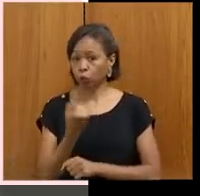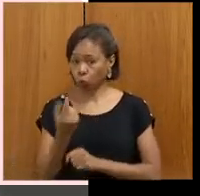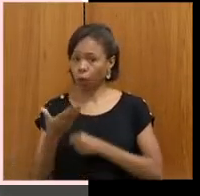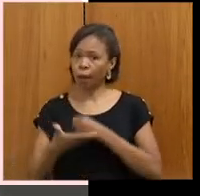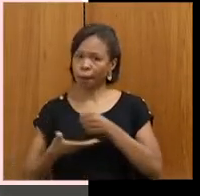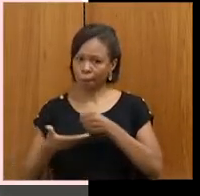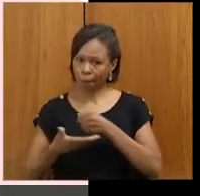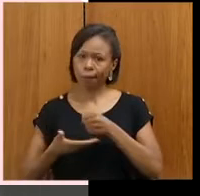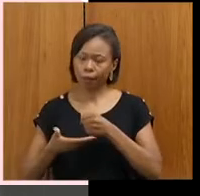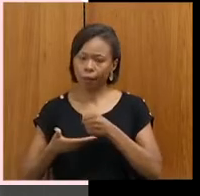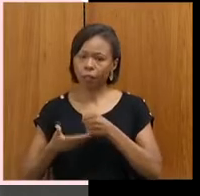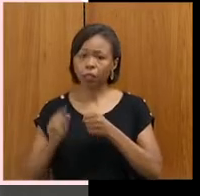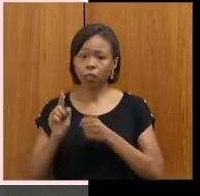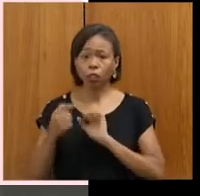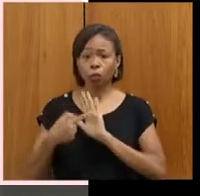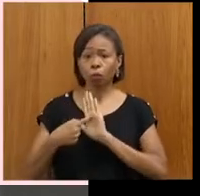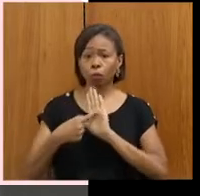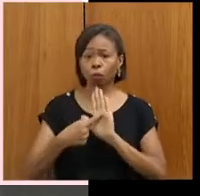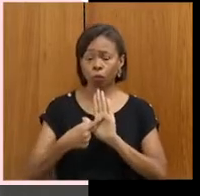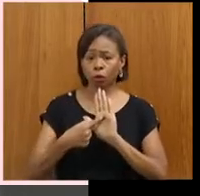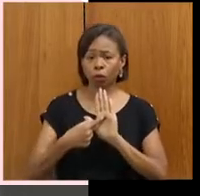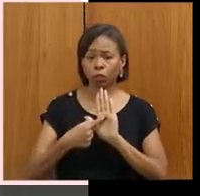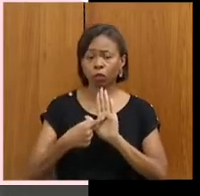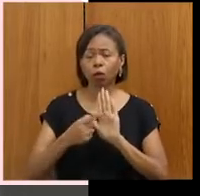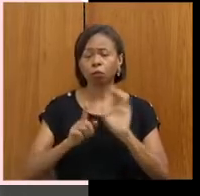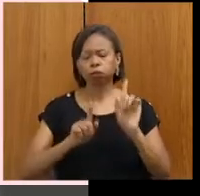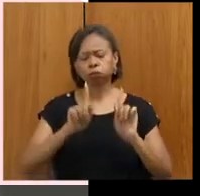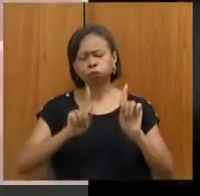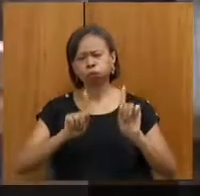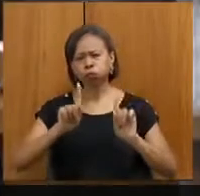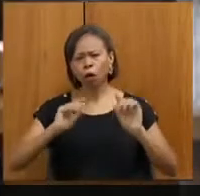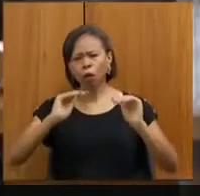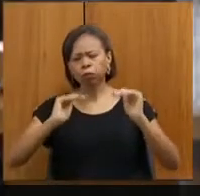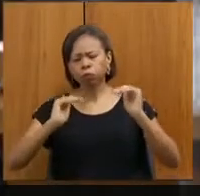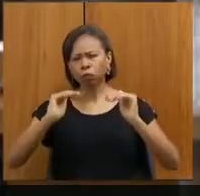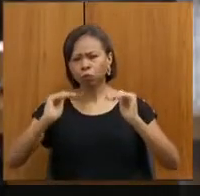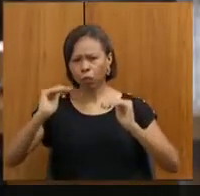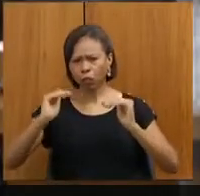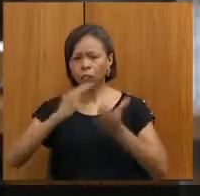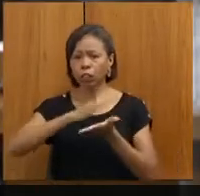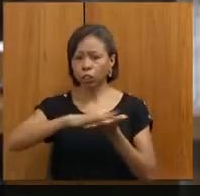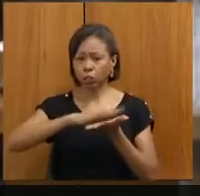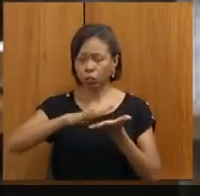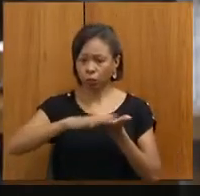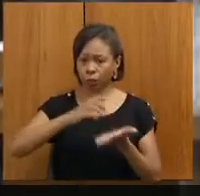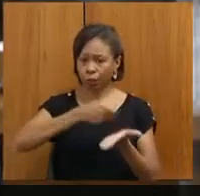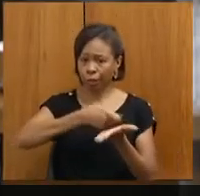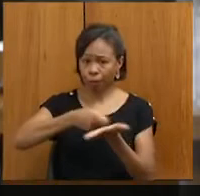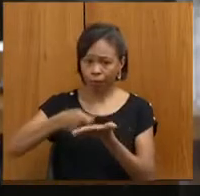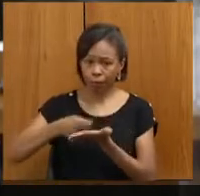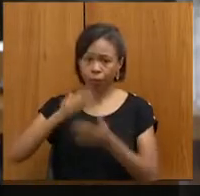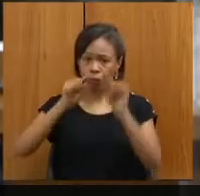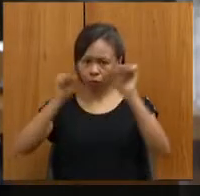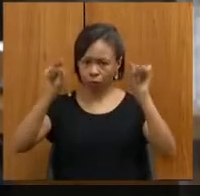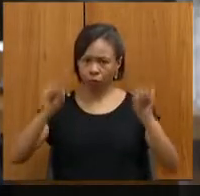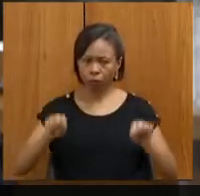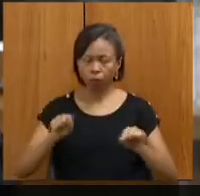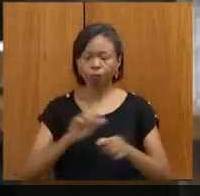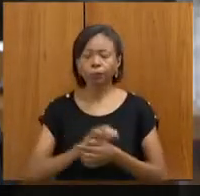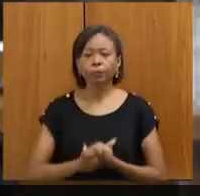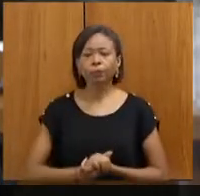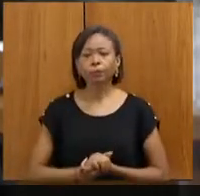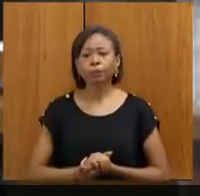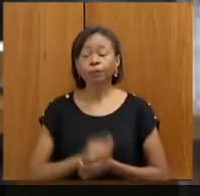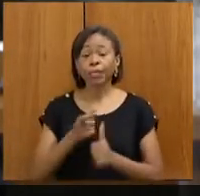então a gente Mostra aí uma quase que estabilidade no processo de despesa de pessoal próximo por favor E no caso do